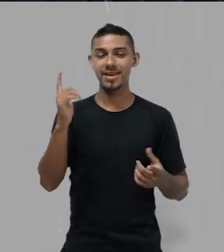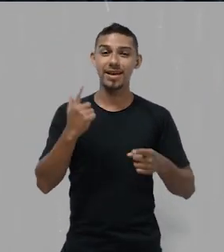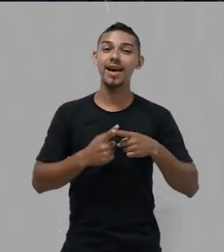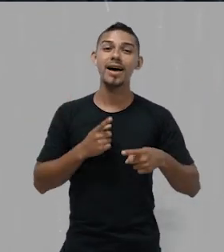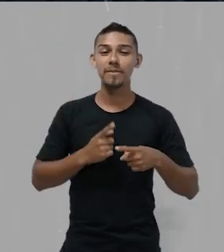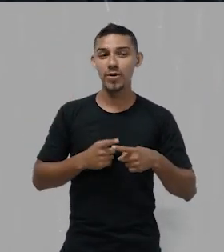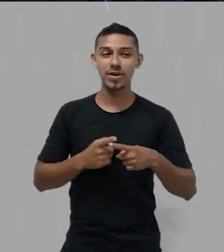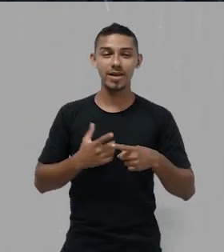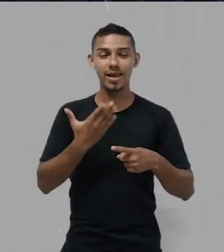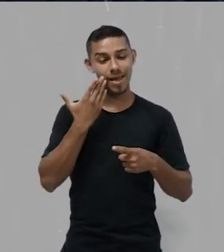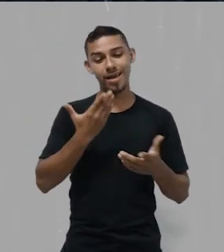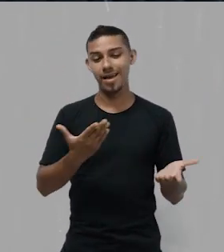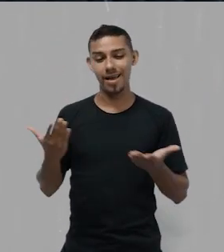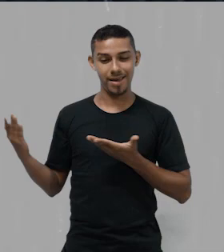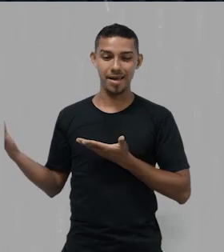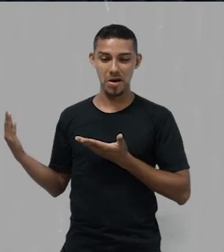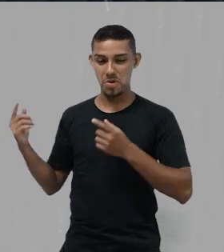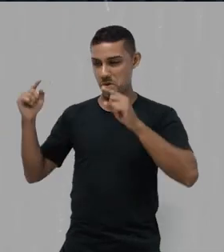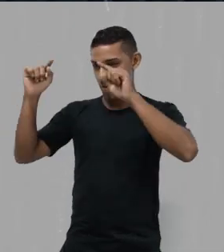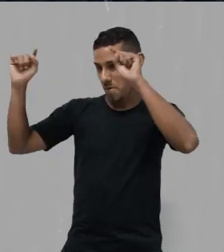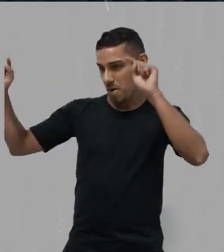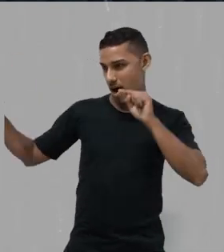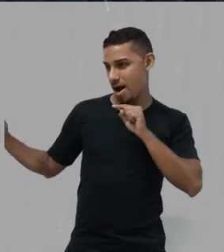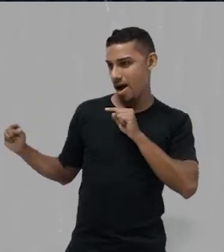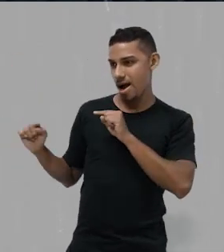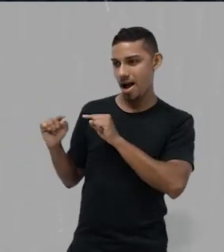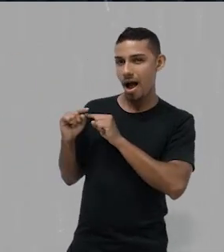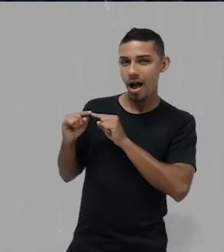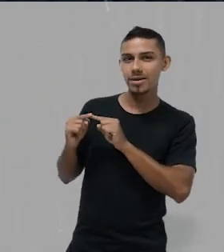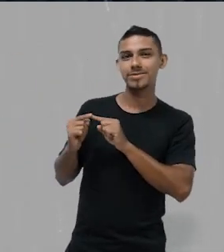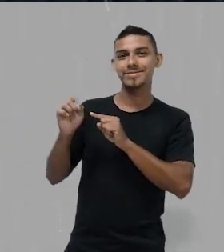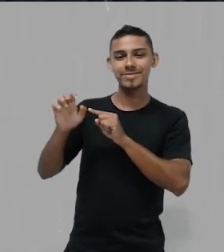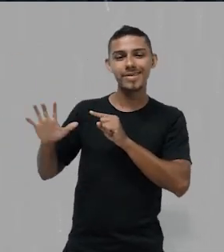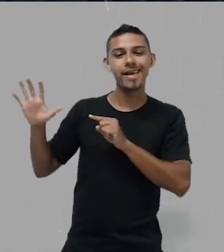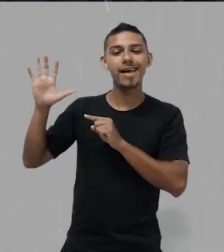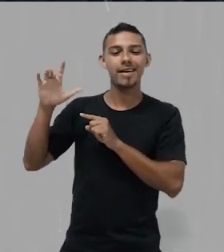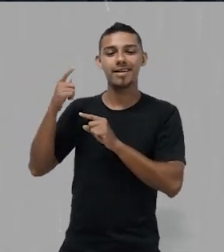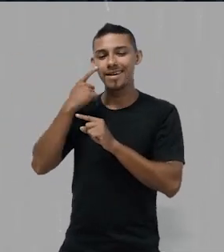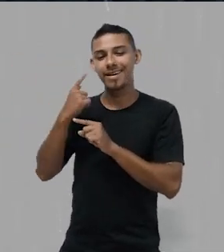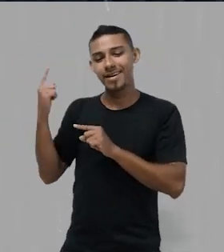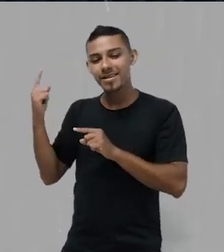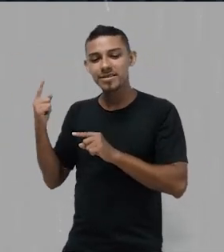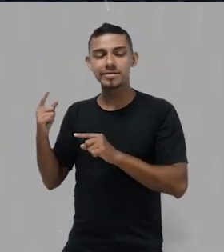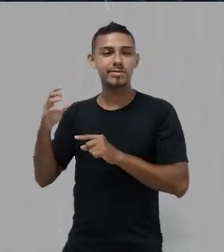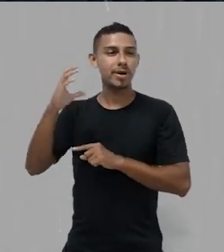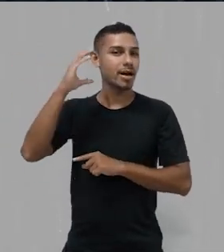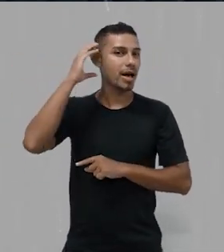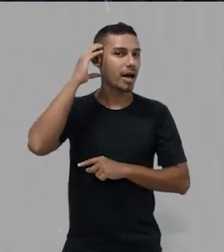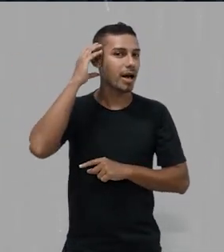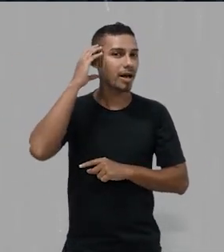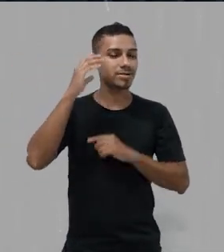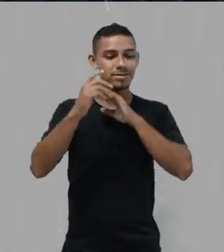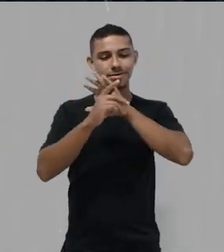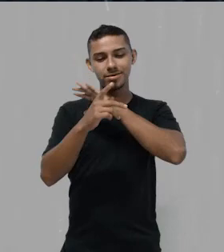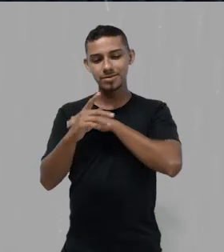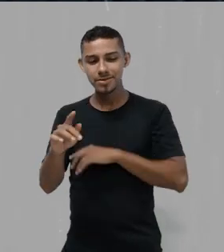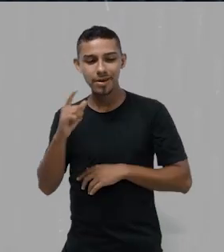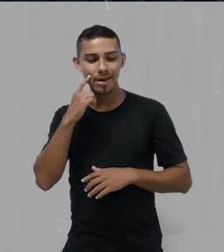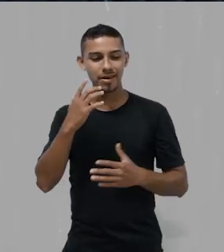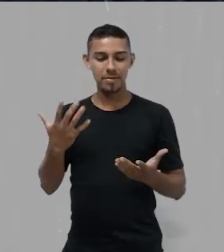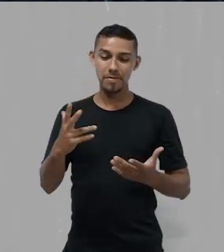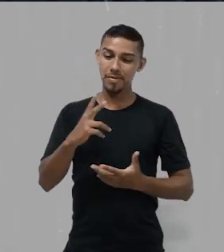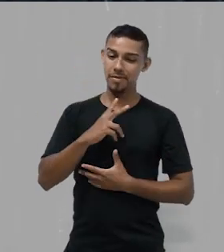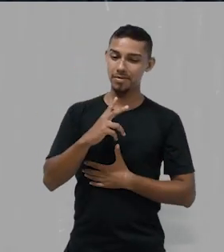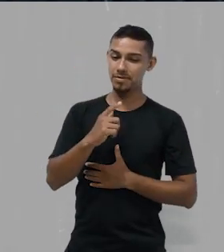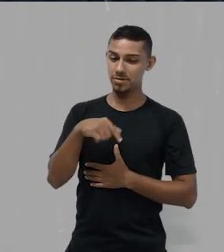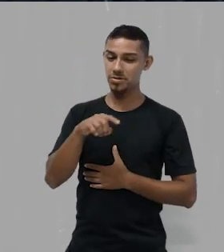quadros das vanguardas europeias, o cubismo em particular e os quadros de Pablo Picasso em particular, que vocês já ouviram